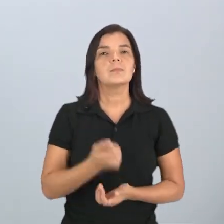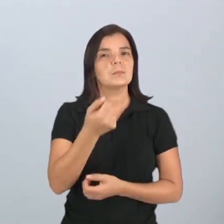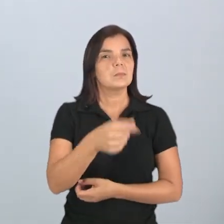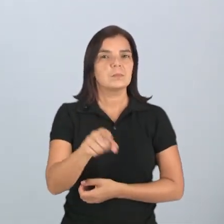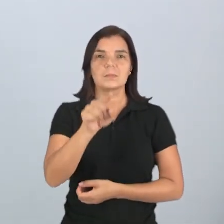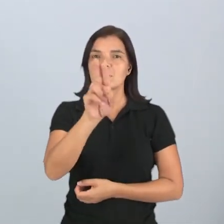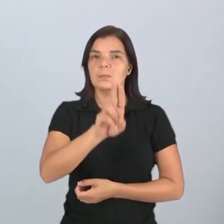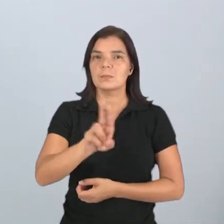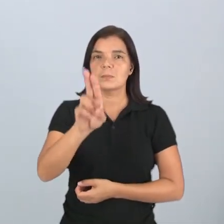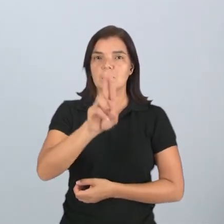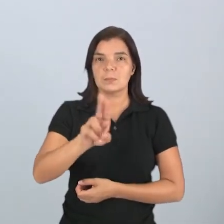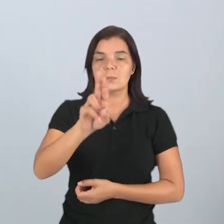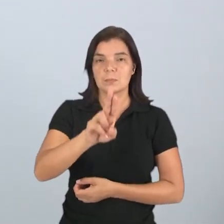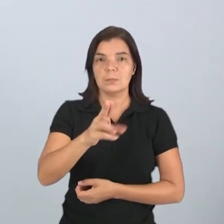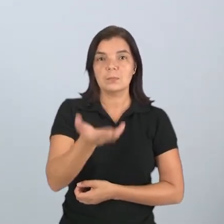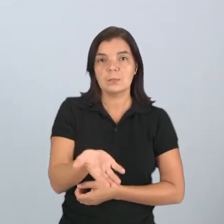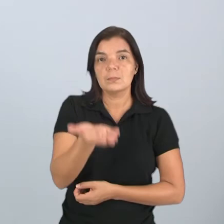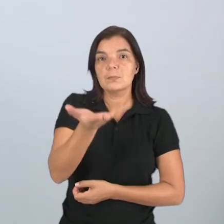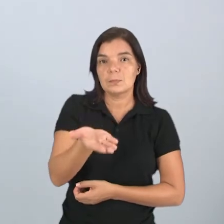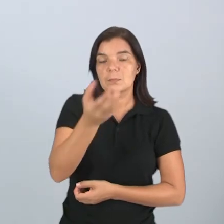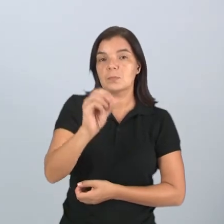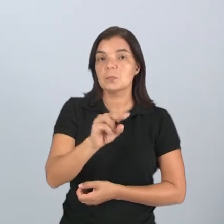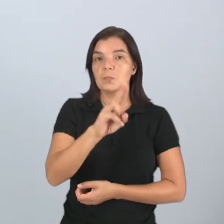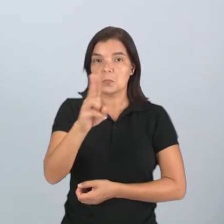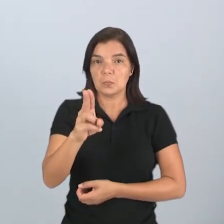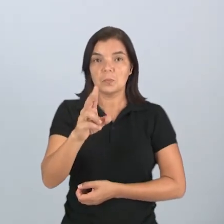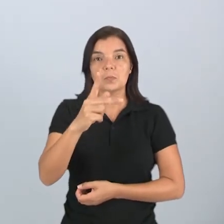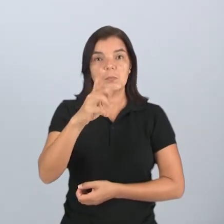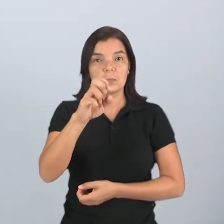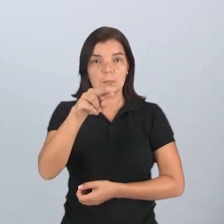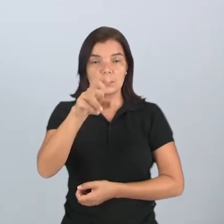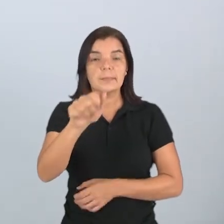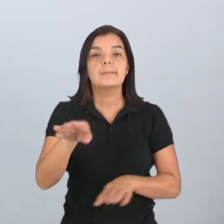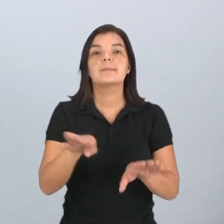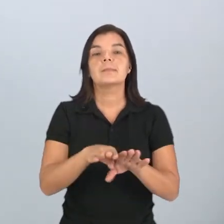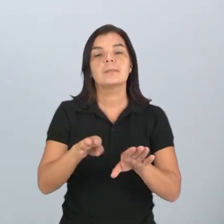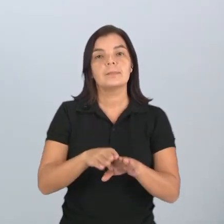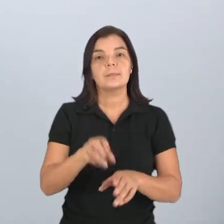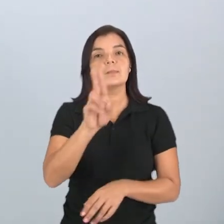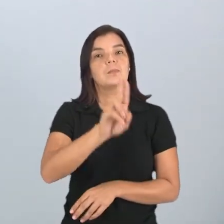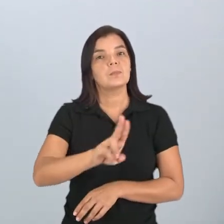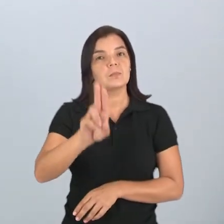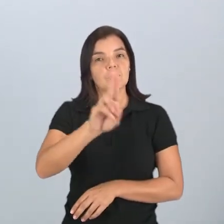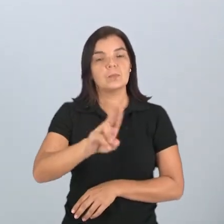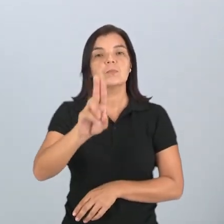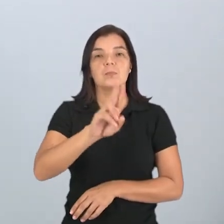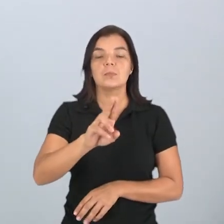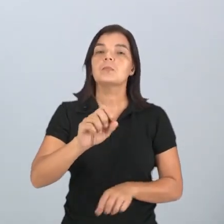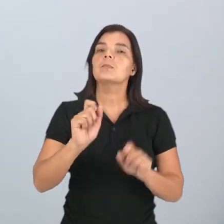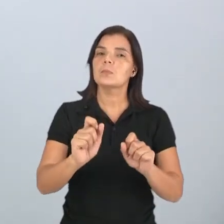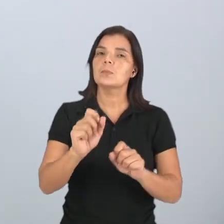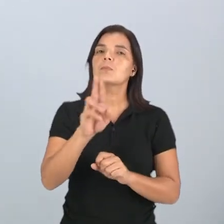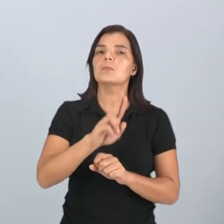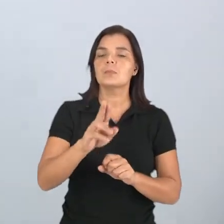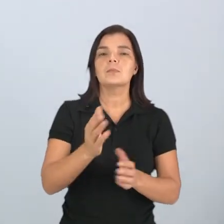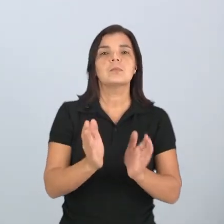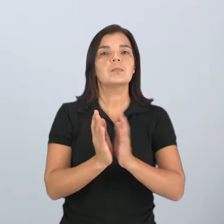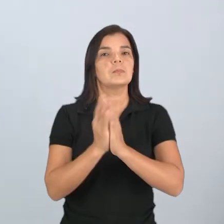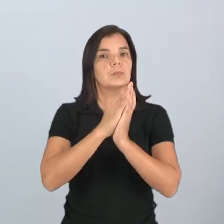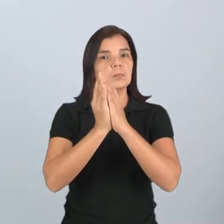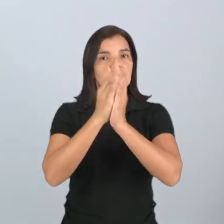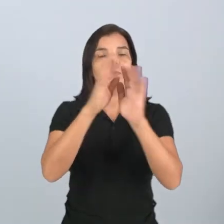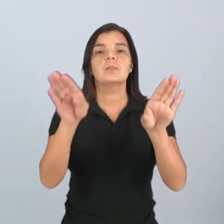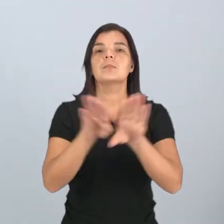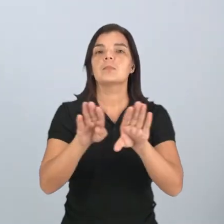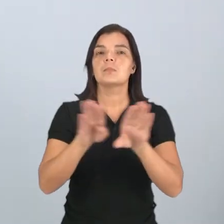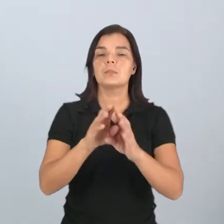precisa utilizar, por exemplo, a peteca, ou então a pena, né, como é chamado, para poder utilizar. Algumas vezes a gente pode utilizar balões,